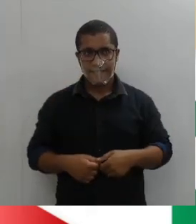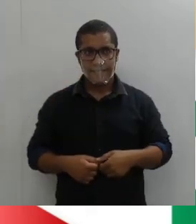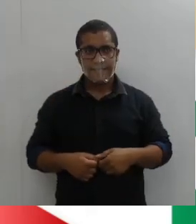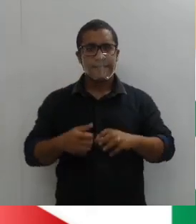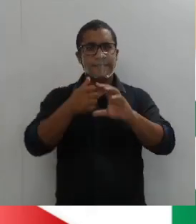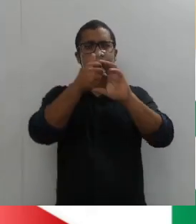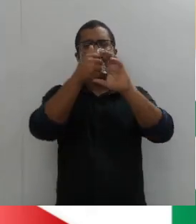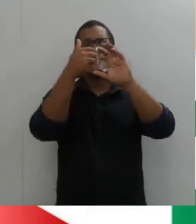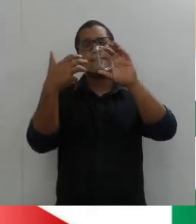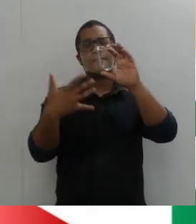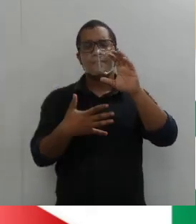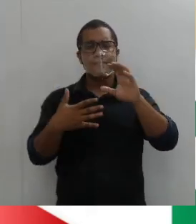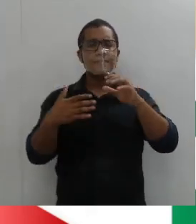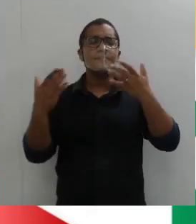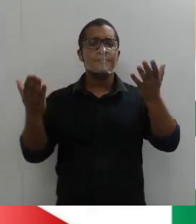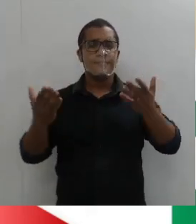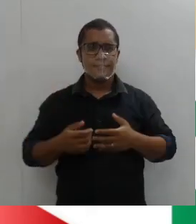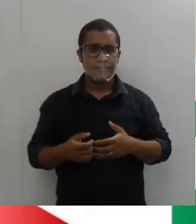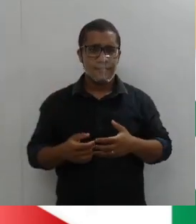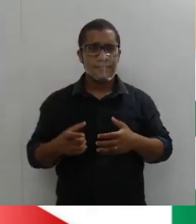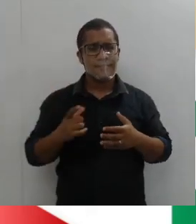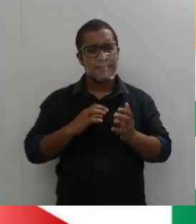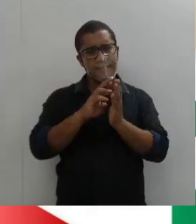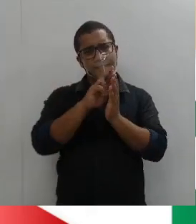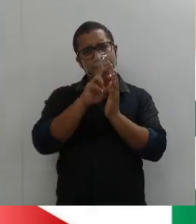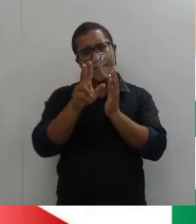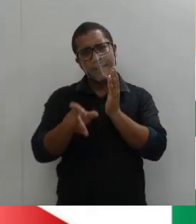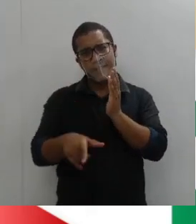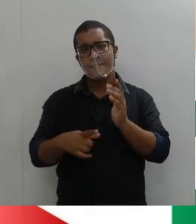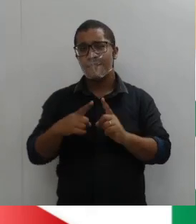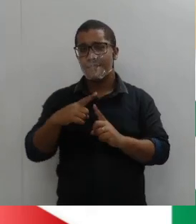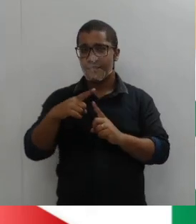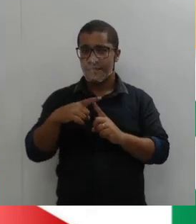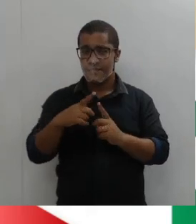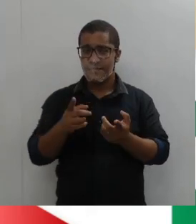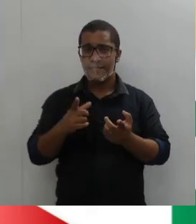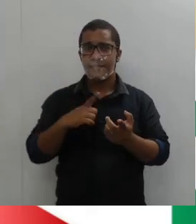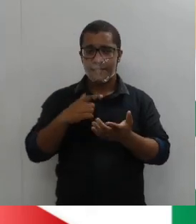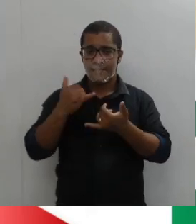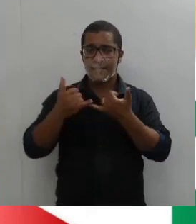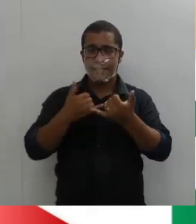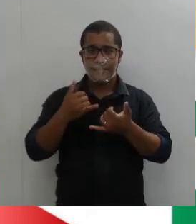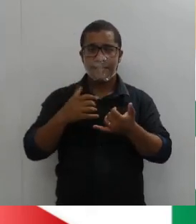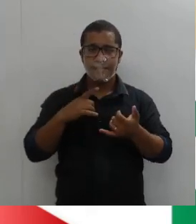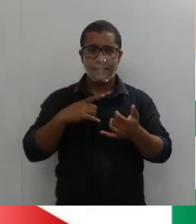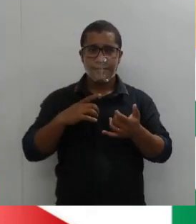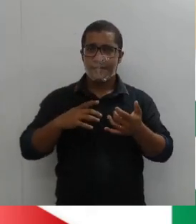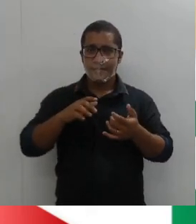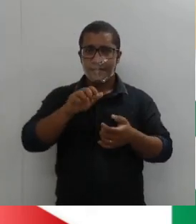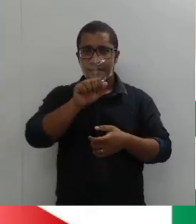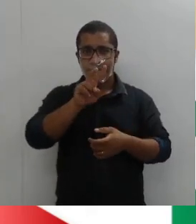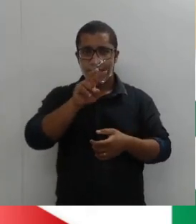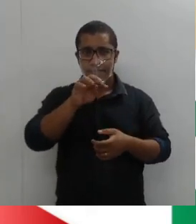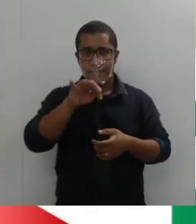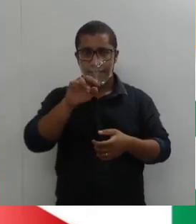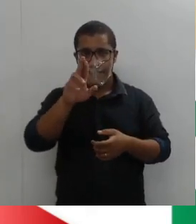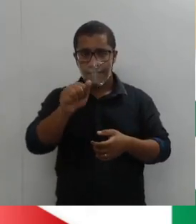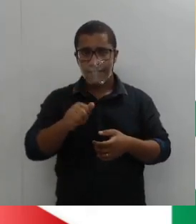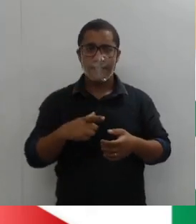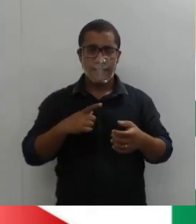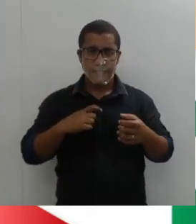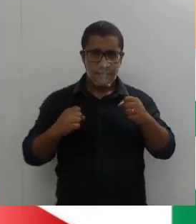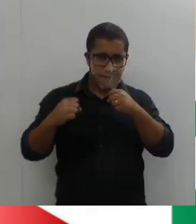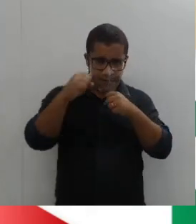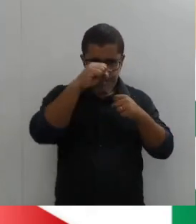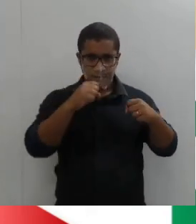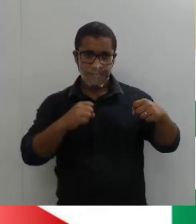Classificação dos jogos eletrônicos. Então, a gente tem diversos tipos de jogos eletrônicos. A gente tem jogos eletrônicos de aventura, jogos eletrônicos de luta,